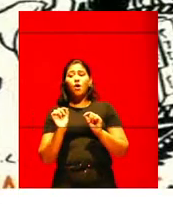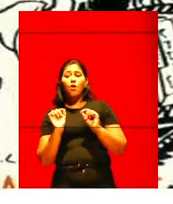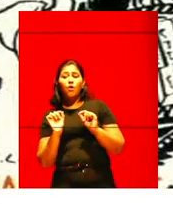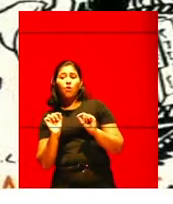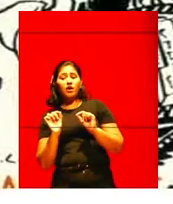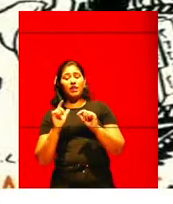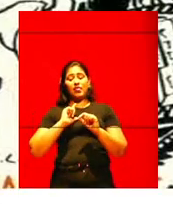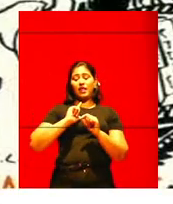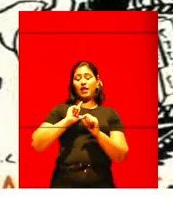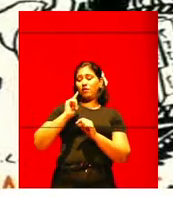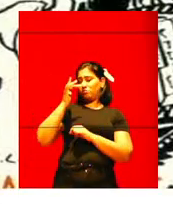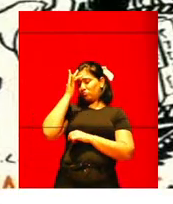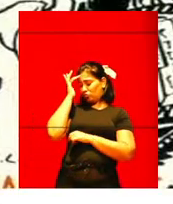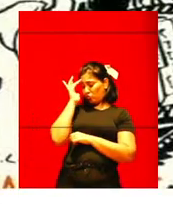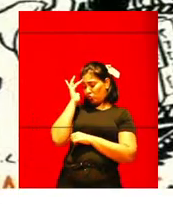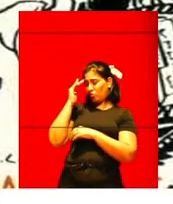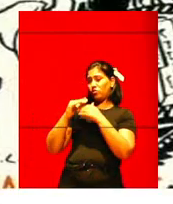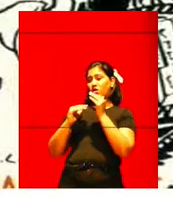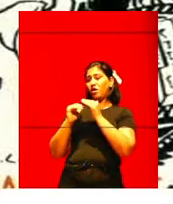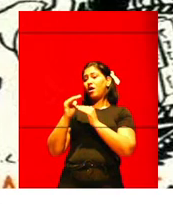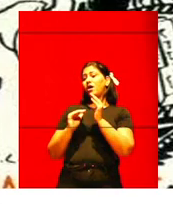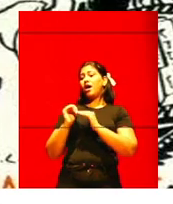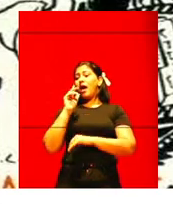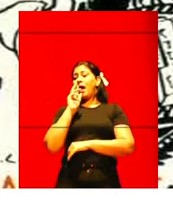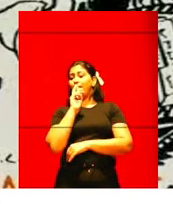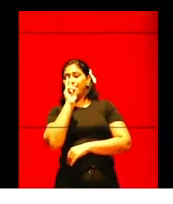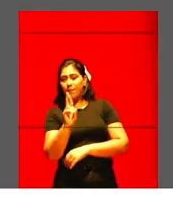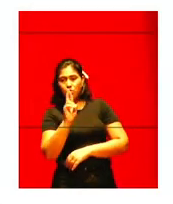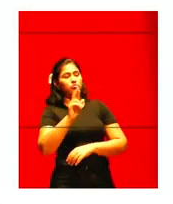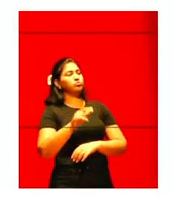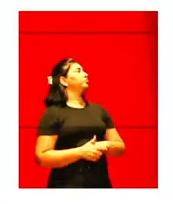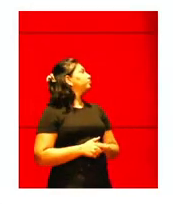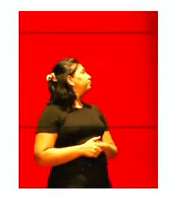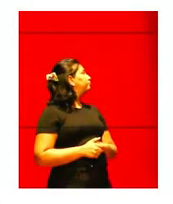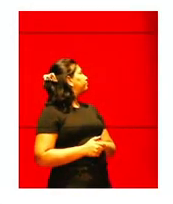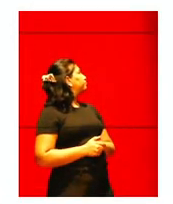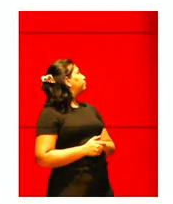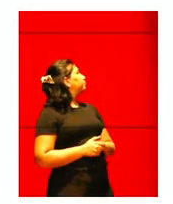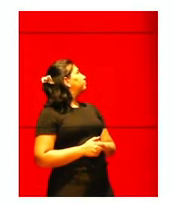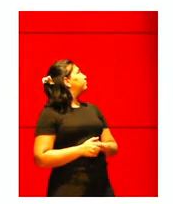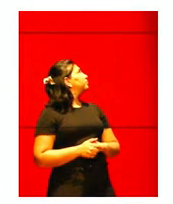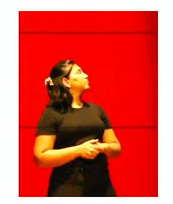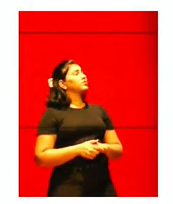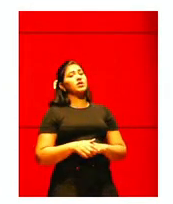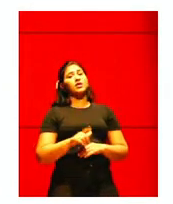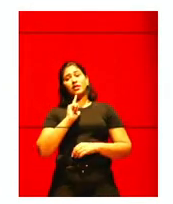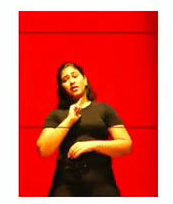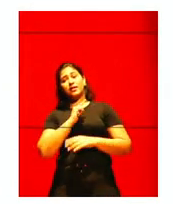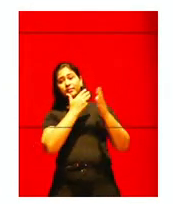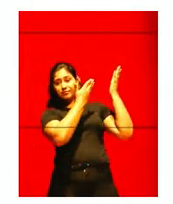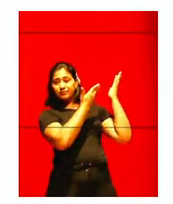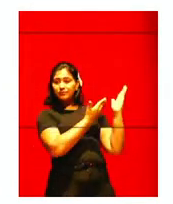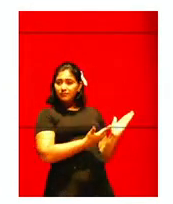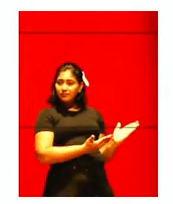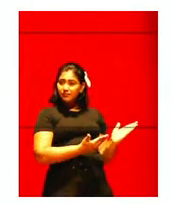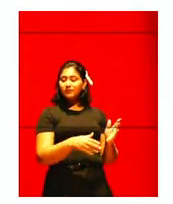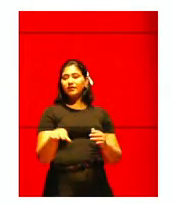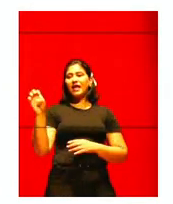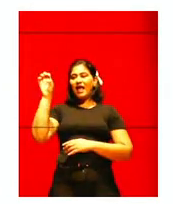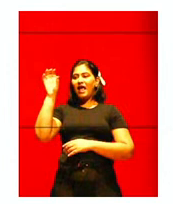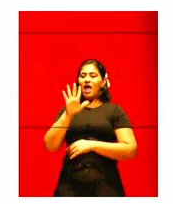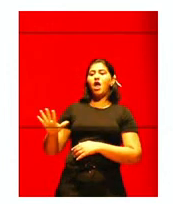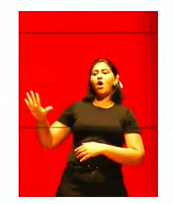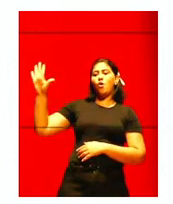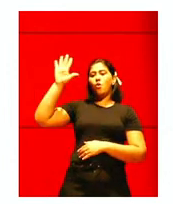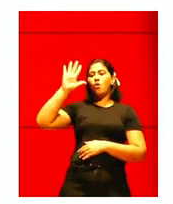os artistas para tentar responder. Pode passar, por favor. Vem a influência de quem? Europa.